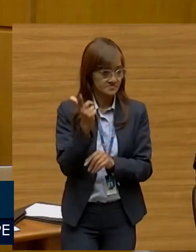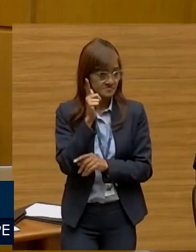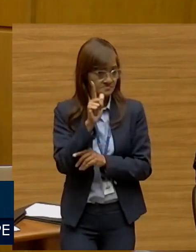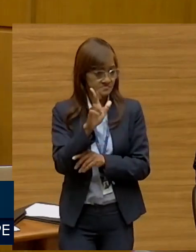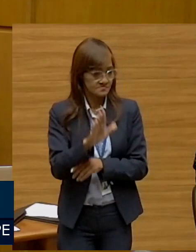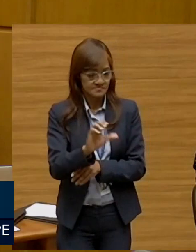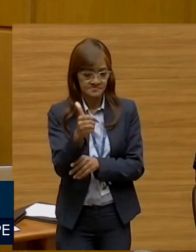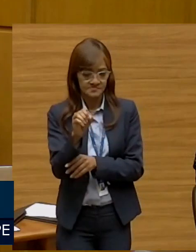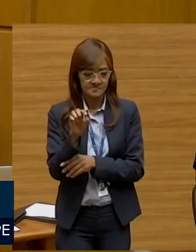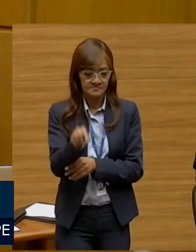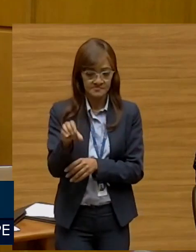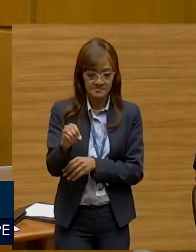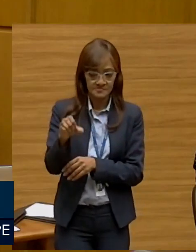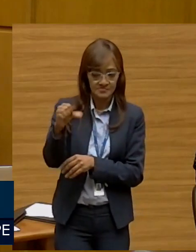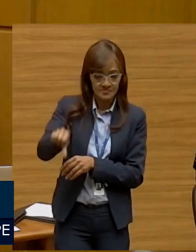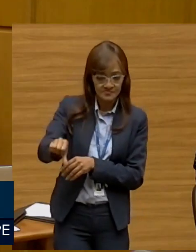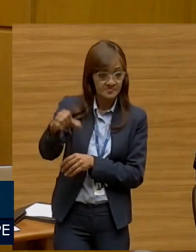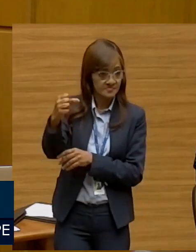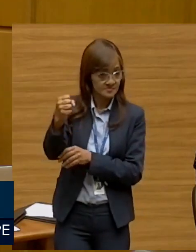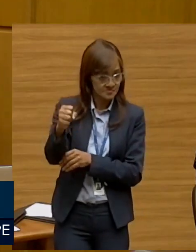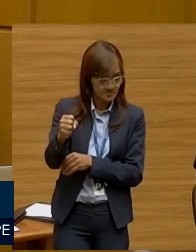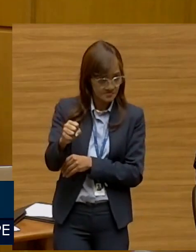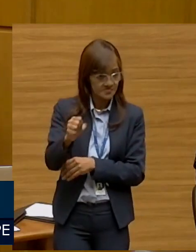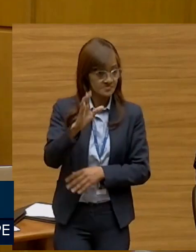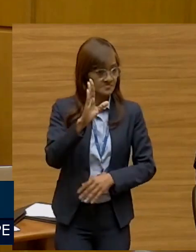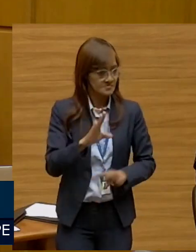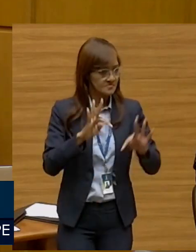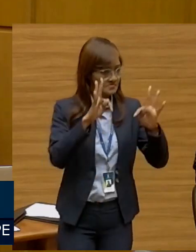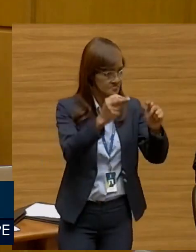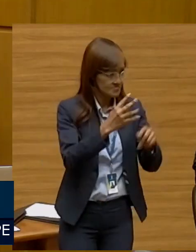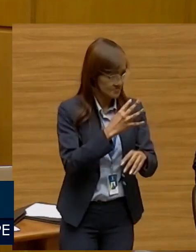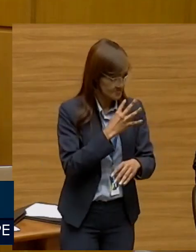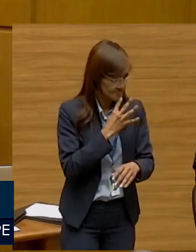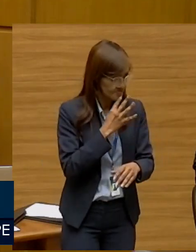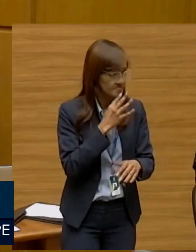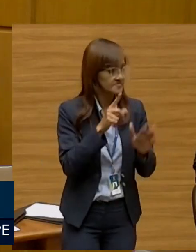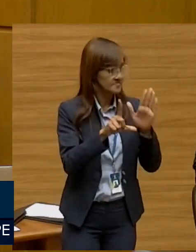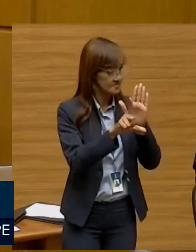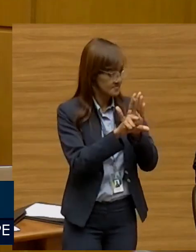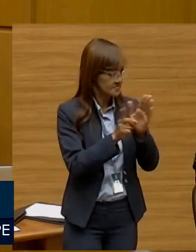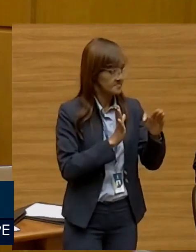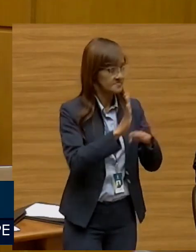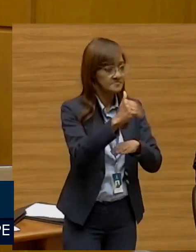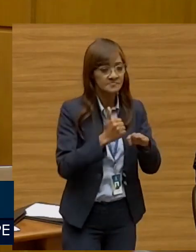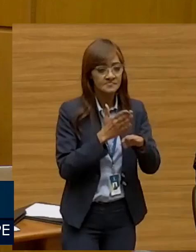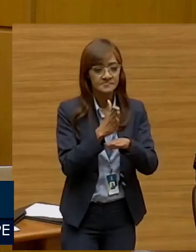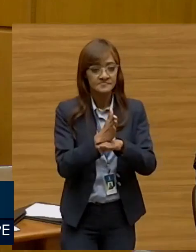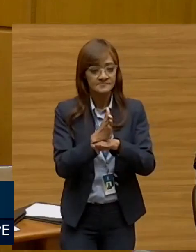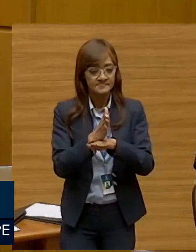Lei 10.098, né? Conhecida como a Lei da Acessibilidade.